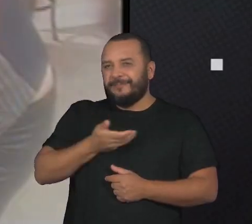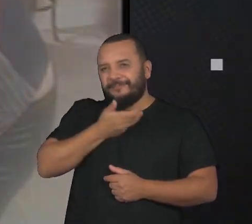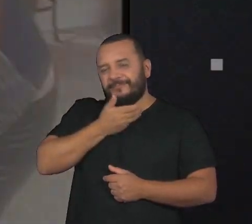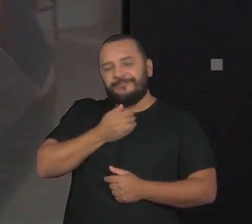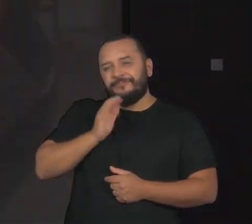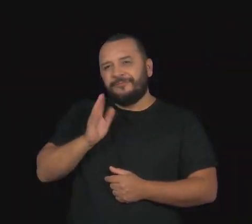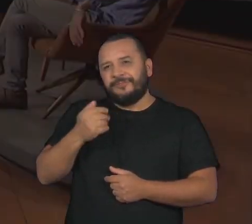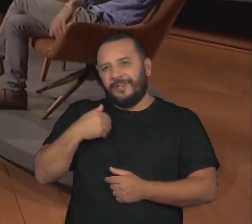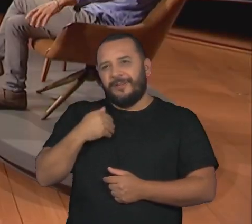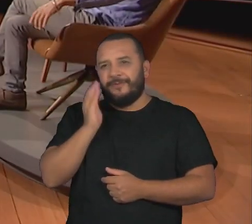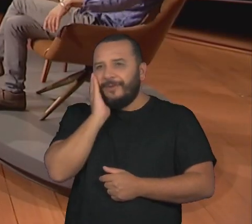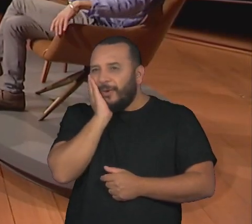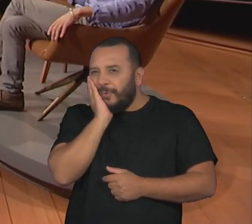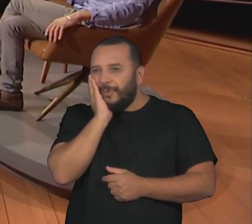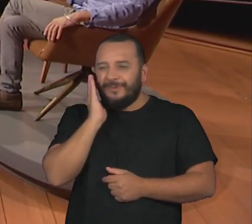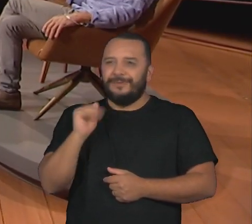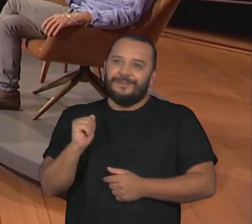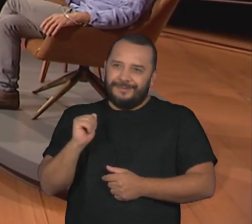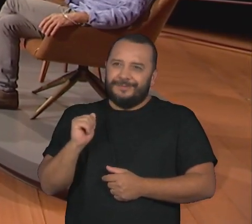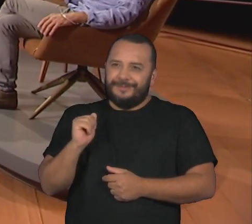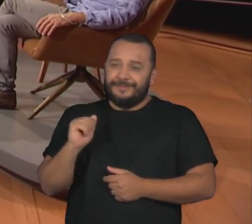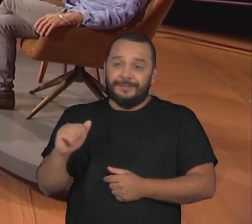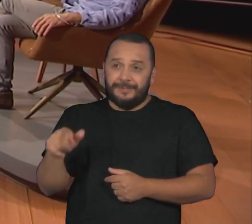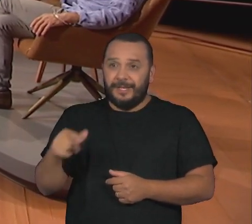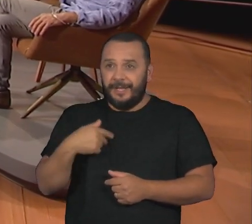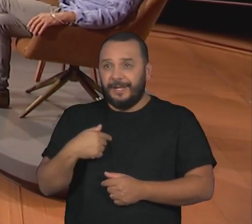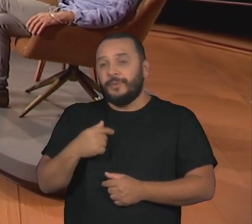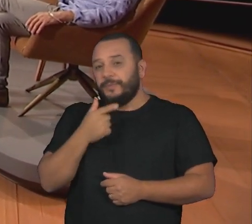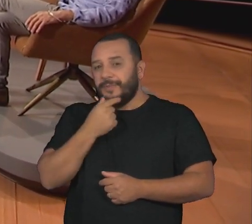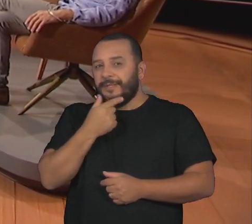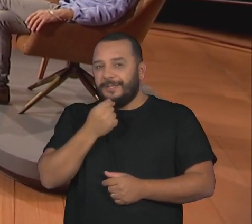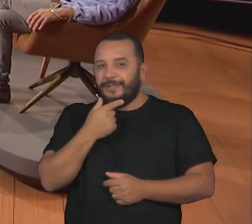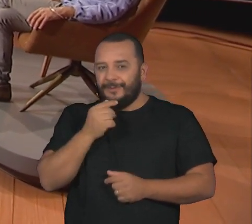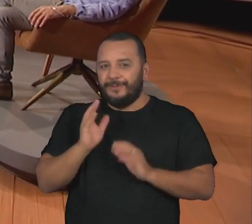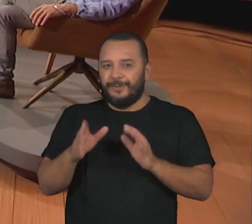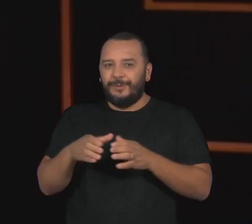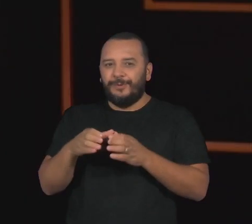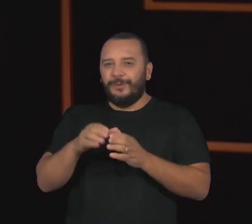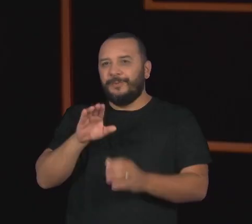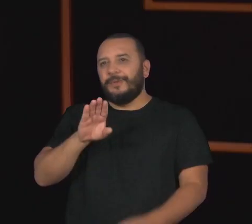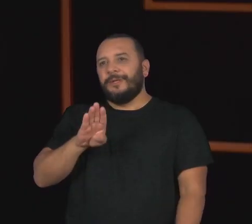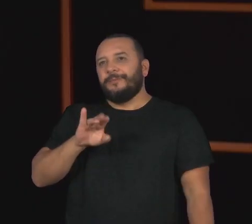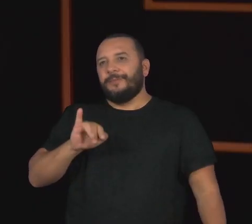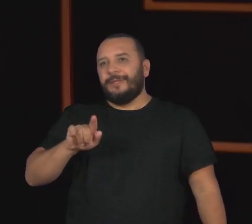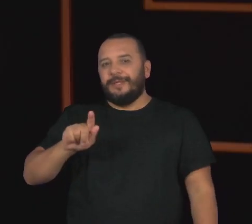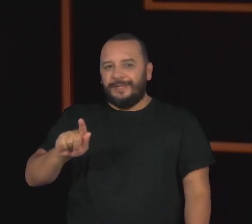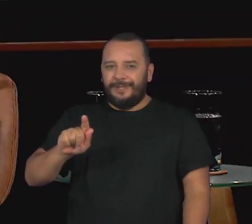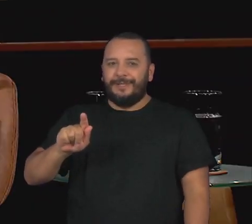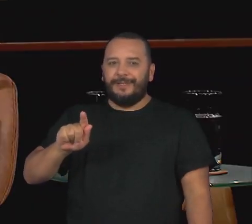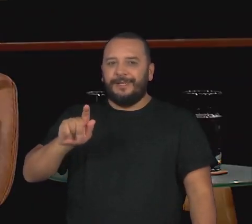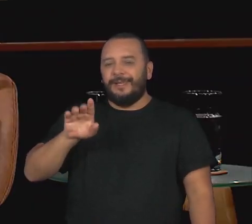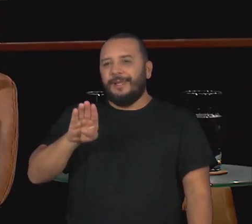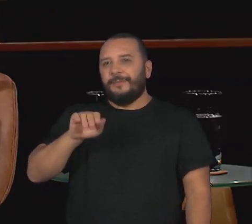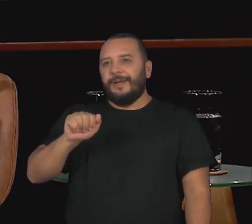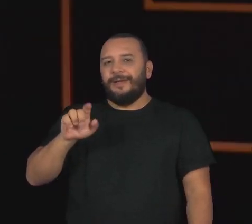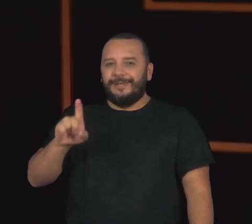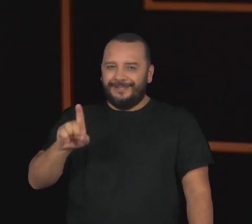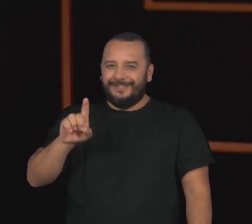participava desse grupo, que os meninos eram fãs que chamavam os Big Bad Boys. Uma banda, né? Era uma boys